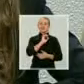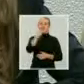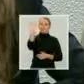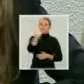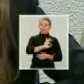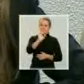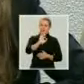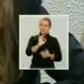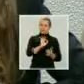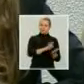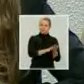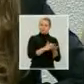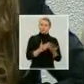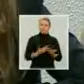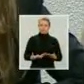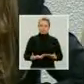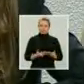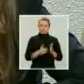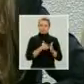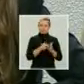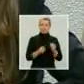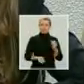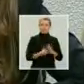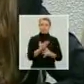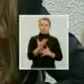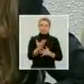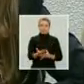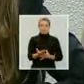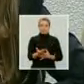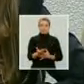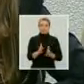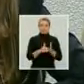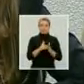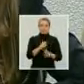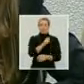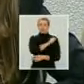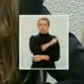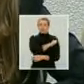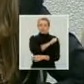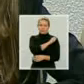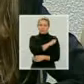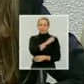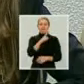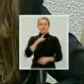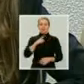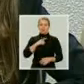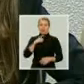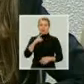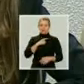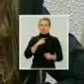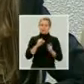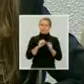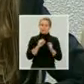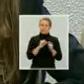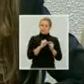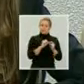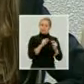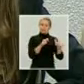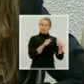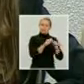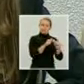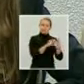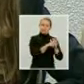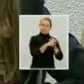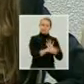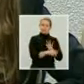acervo digital acessível, ele foi criado para que o aluno tenha produzido em formato acessível o mesmo